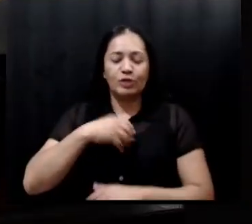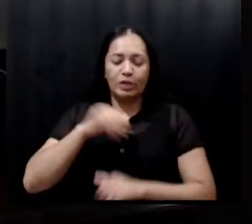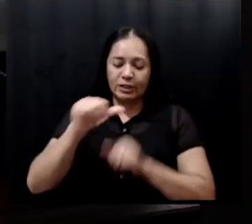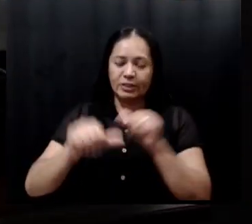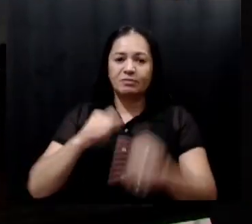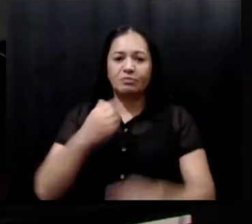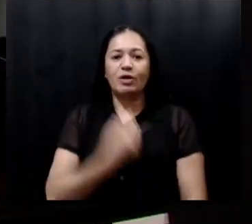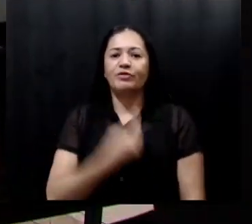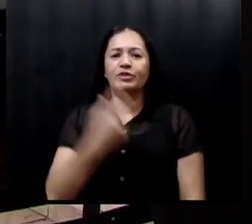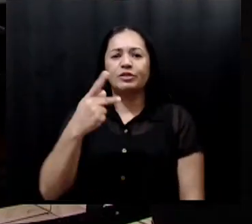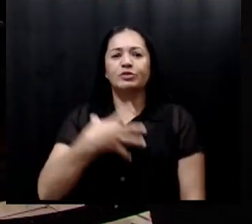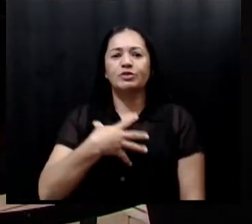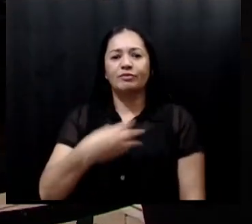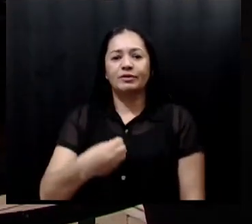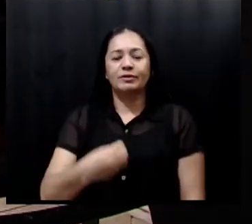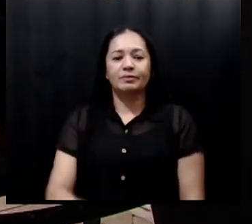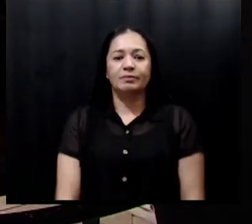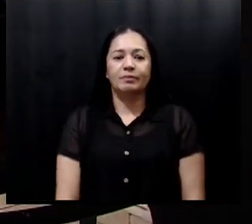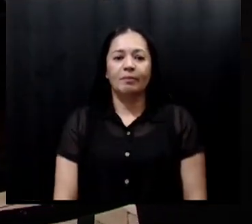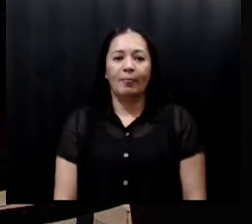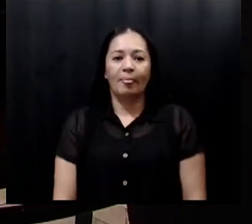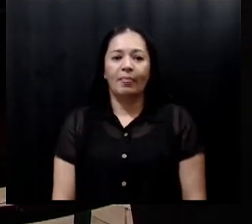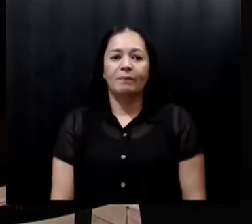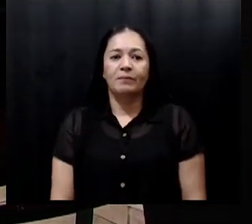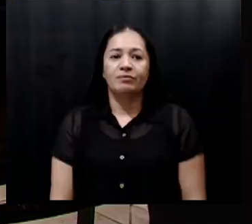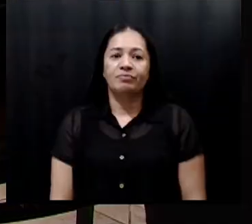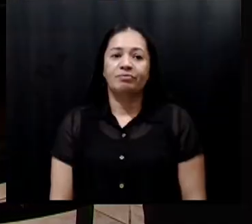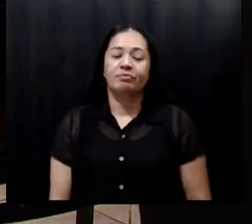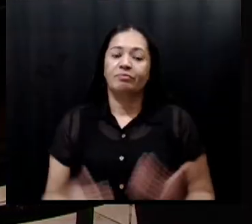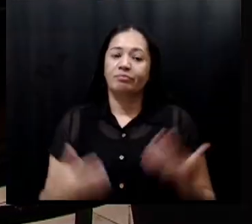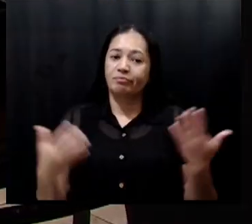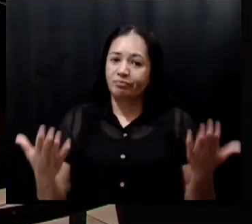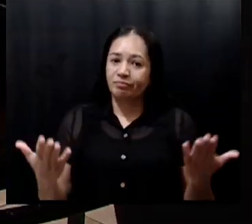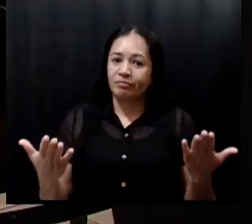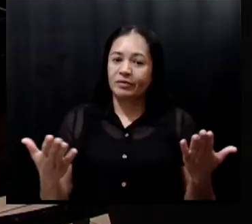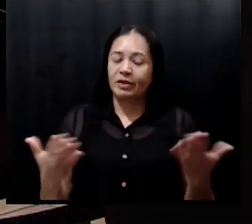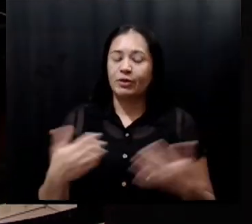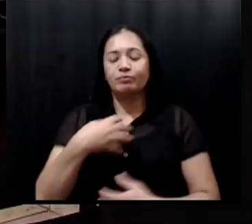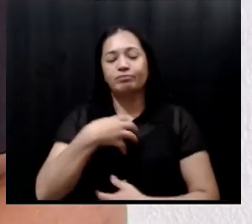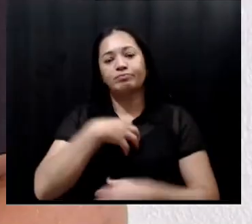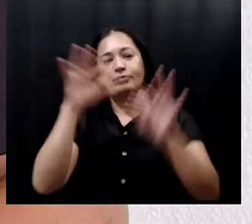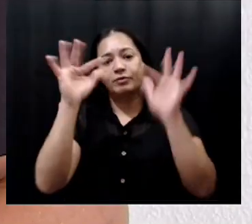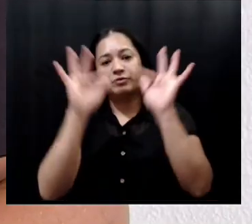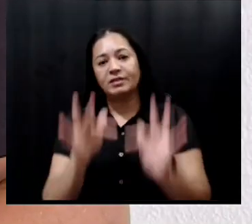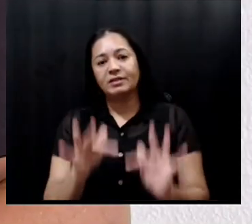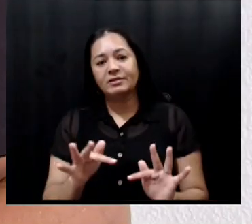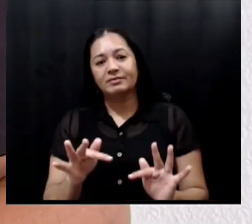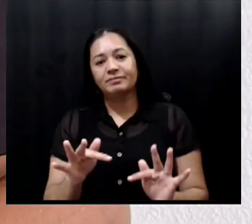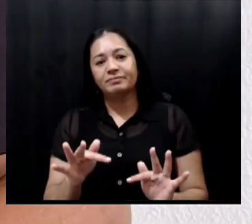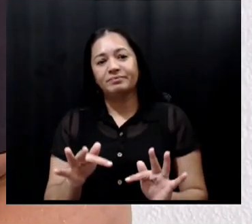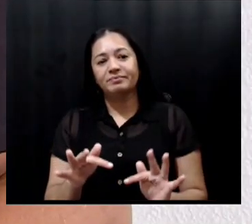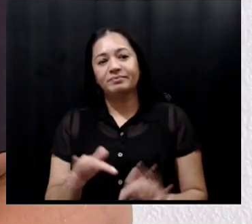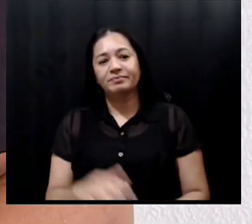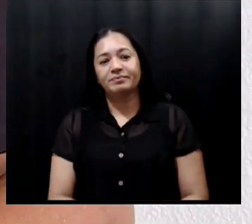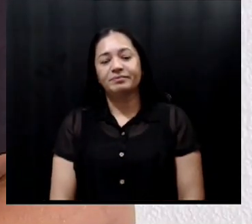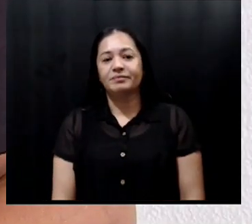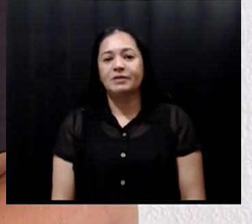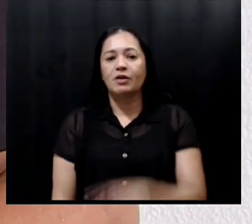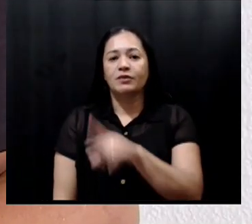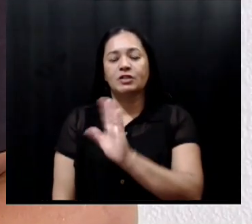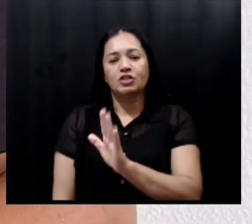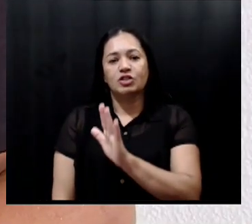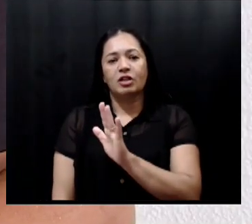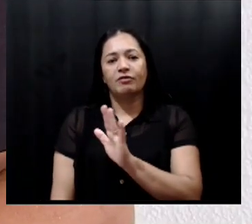também? É verdade. Me sinto feliz por isso, muito feliz. Você disse que já está nos planos